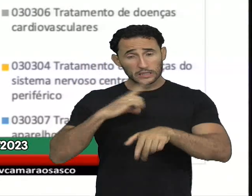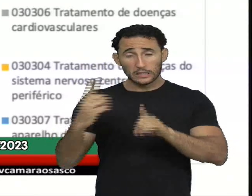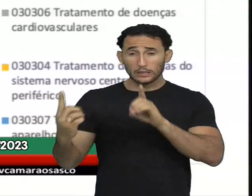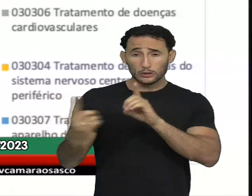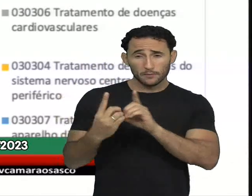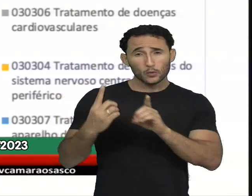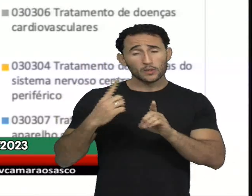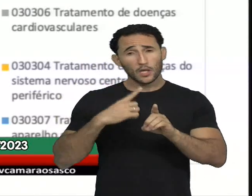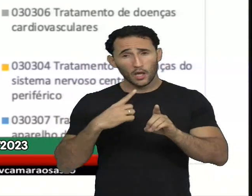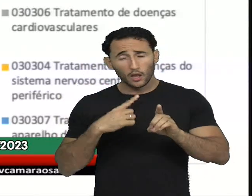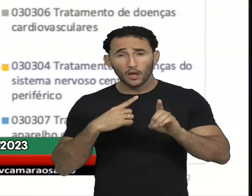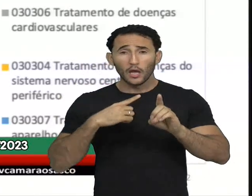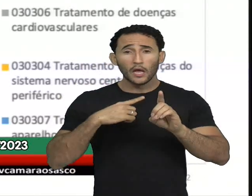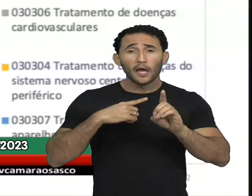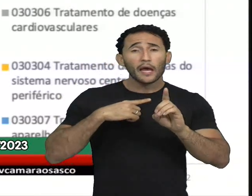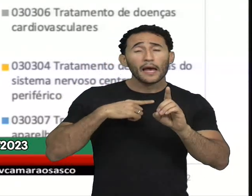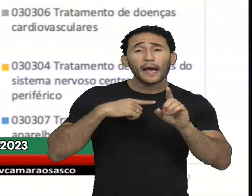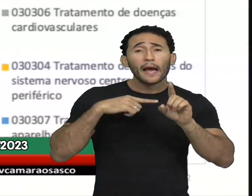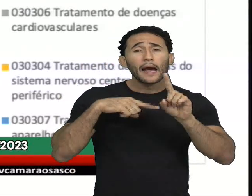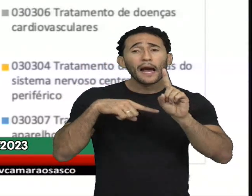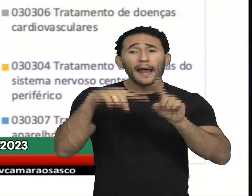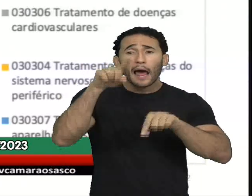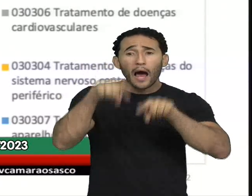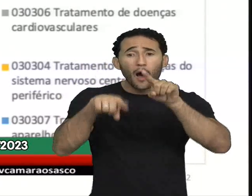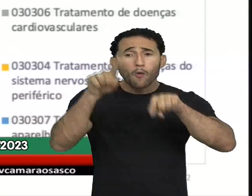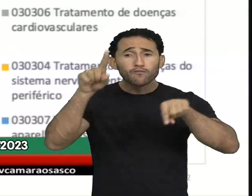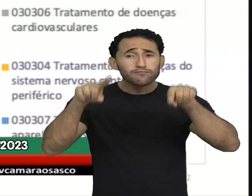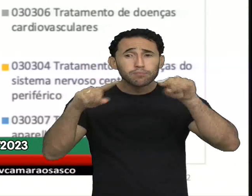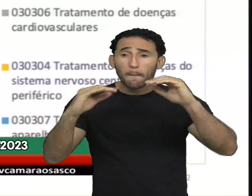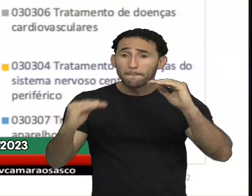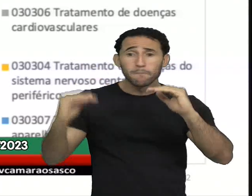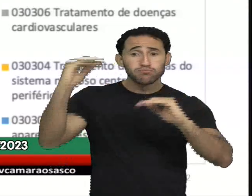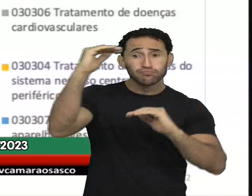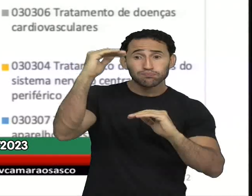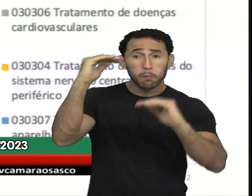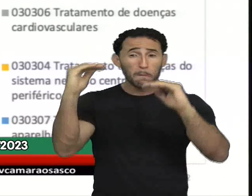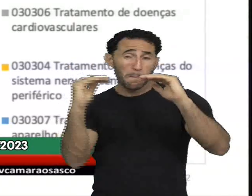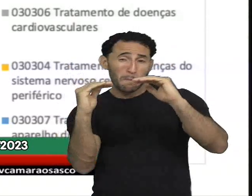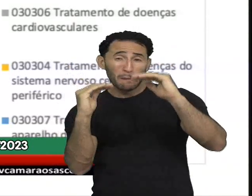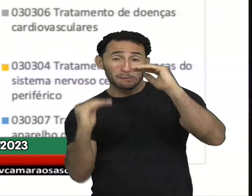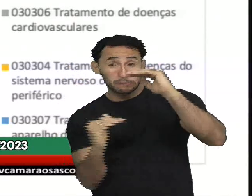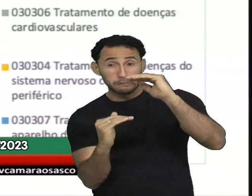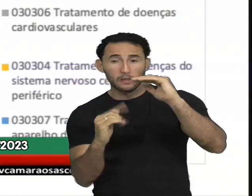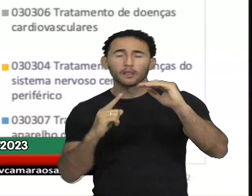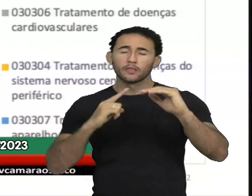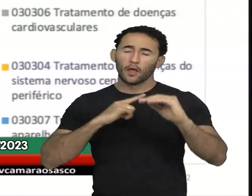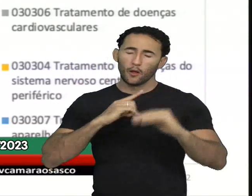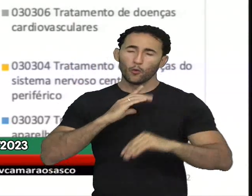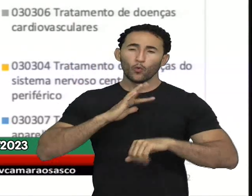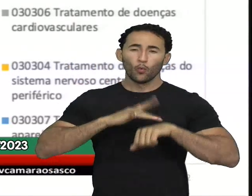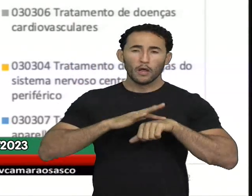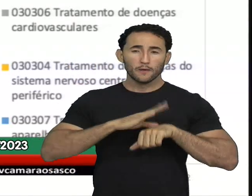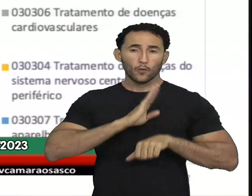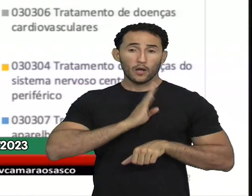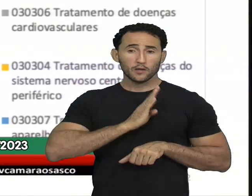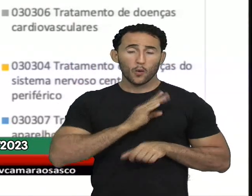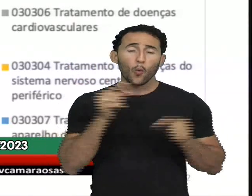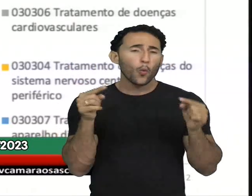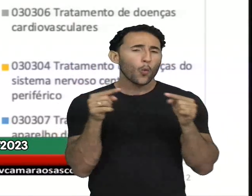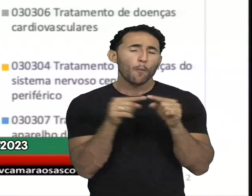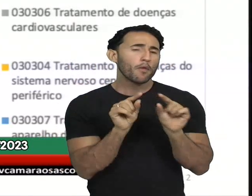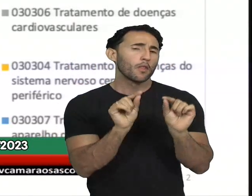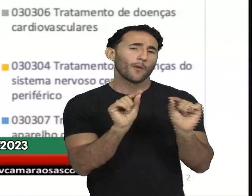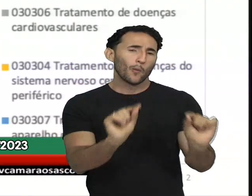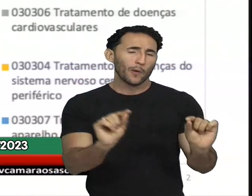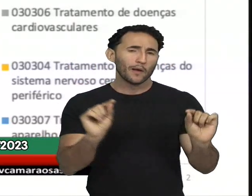complexidade, que são os hospitais que todo município tem, um hospital de média complexidade. As doenças cardiovasculares, ela está relacionada